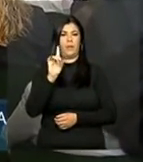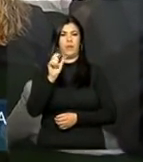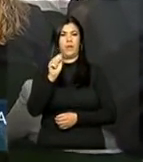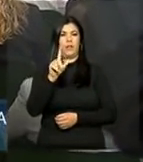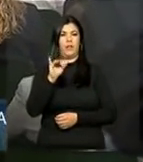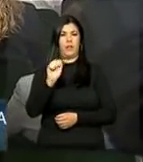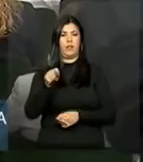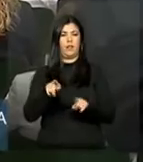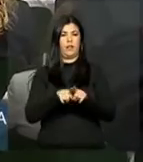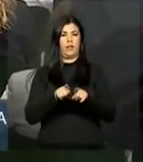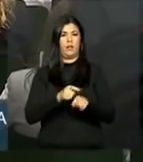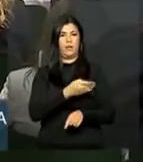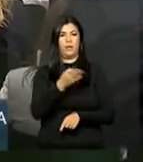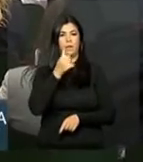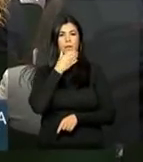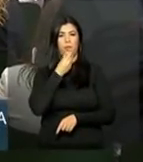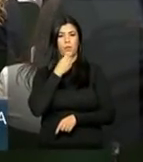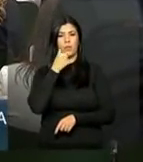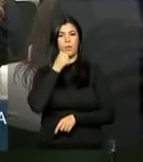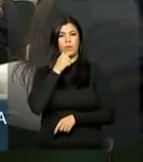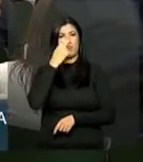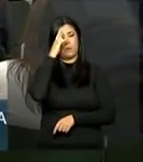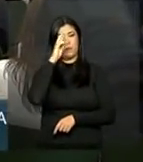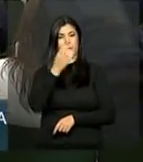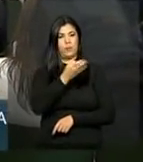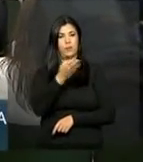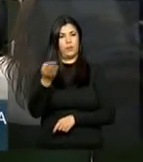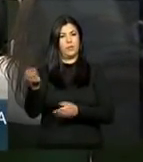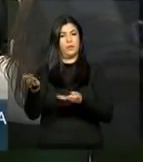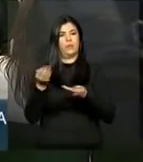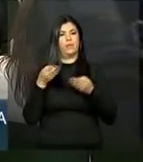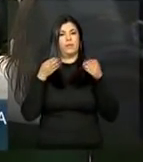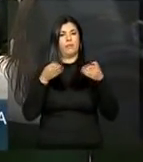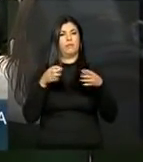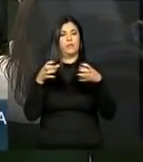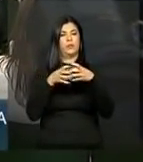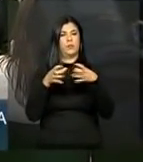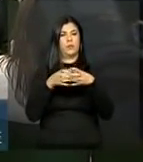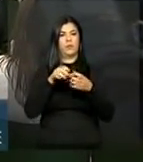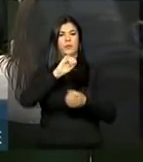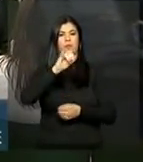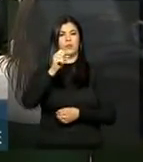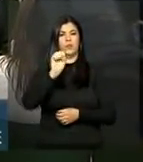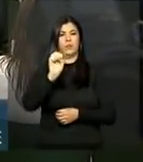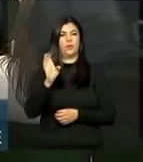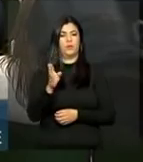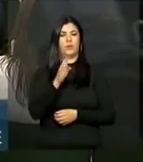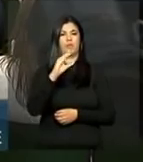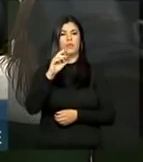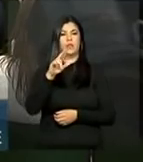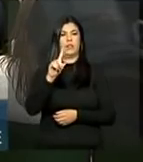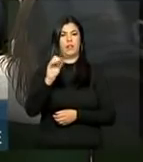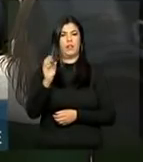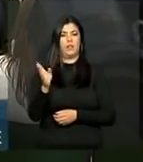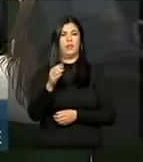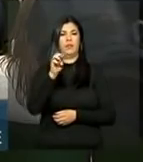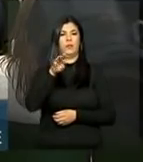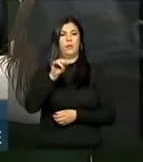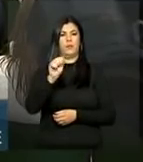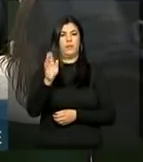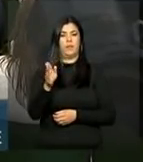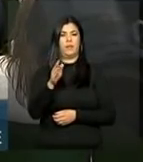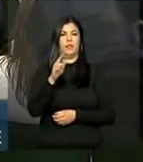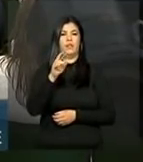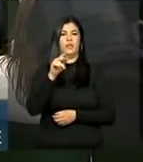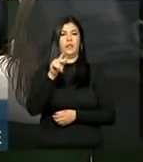senhoras e senhores membros da comissão nacional da verdade José Carlos Dias José Paulo Cavalcante Maria Rita